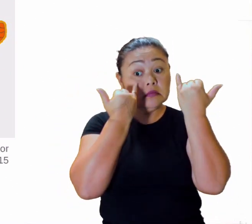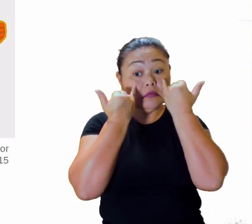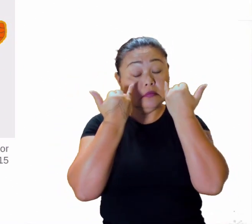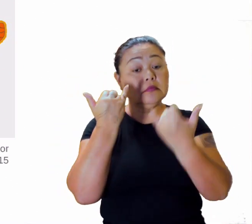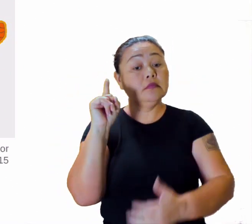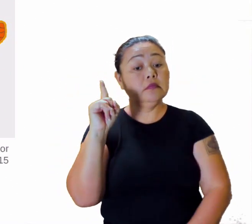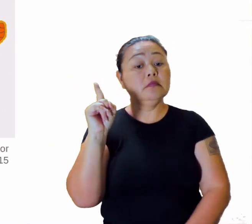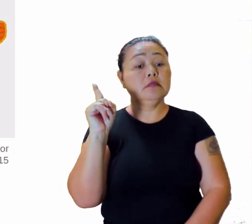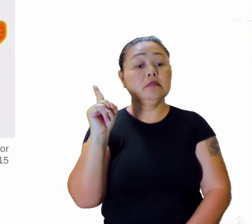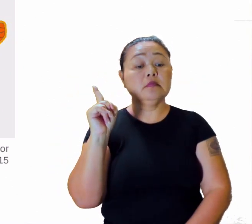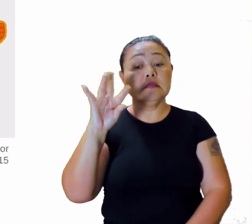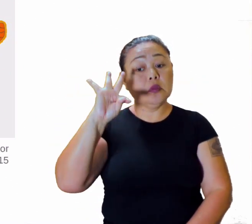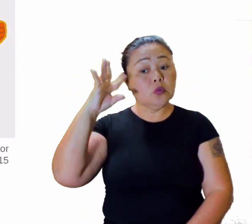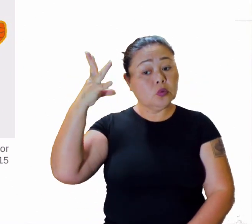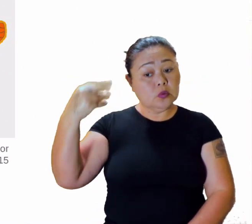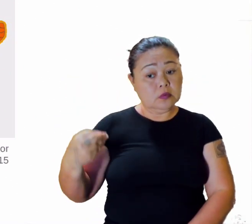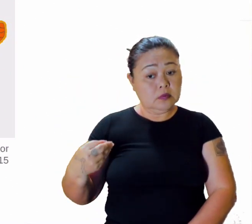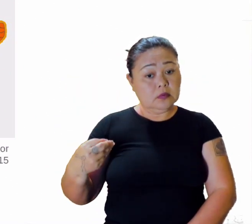Beleza?